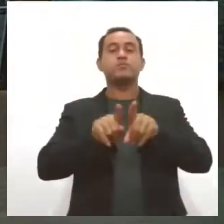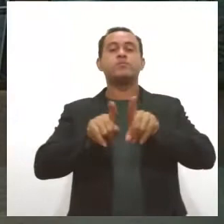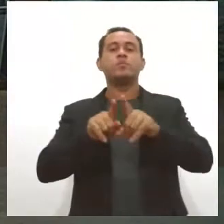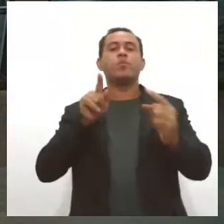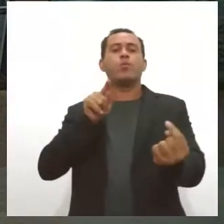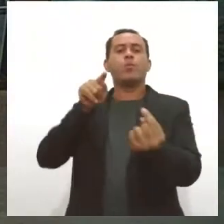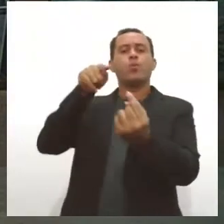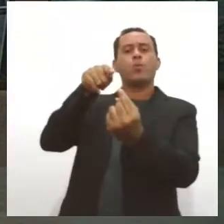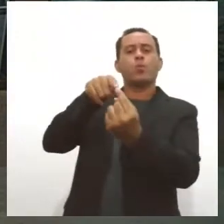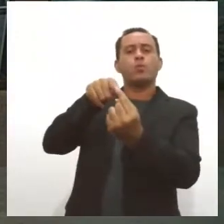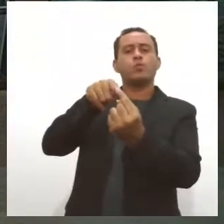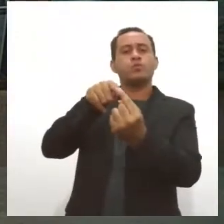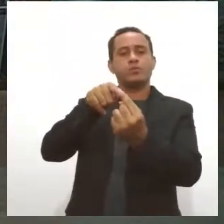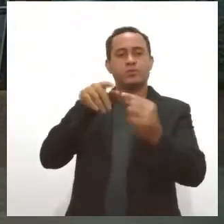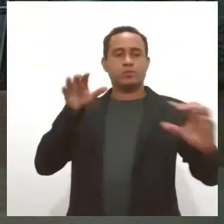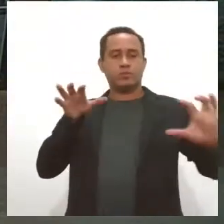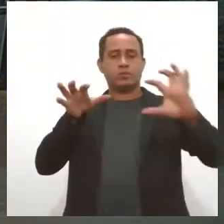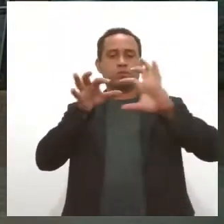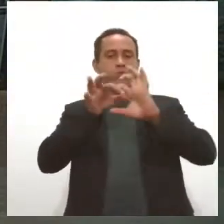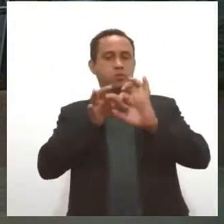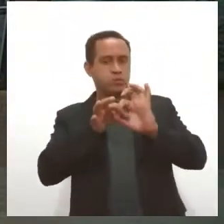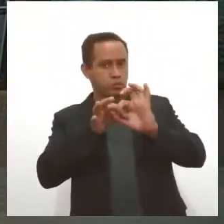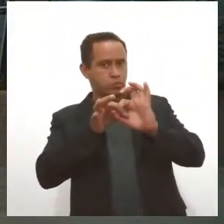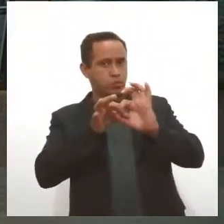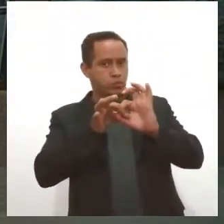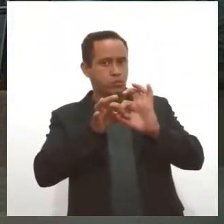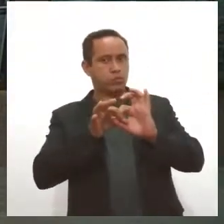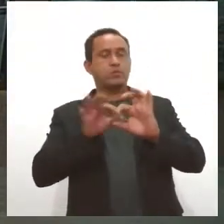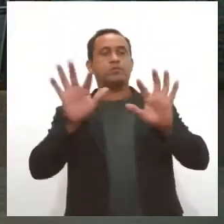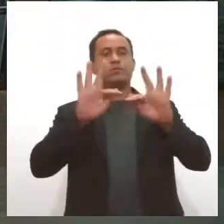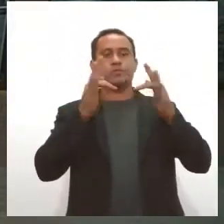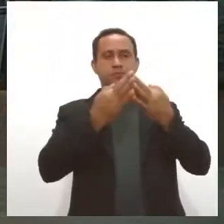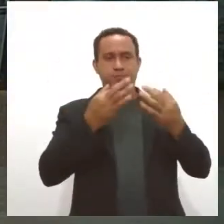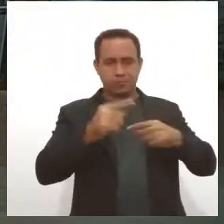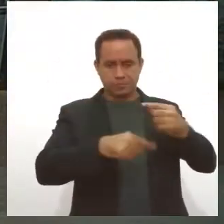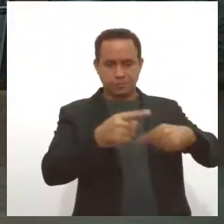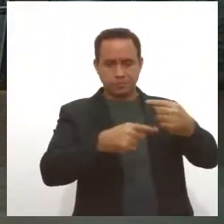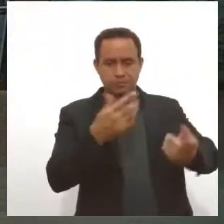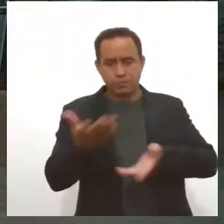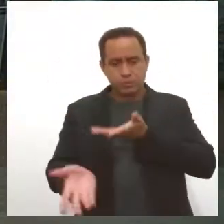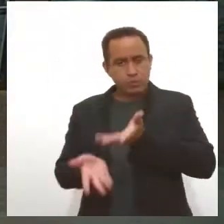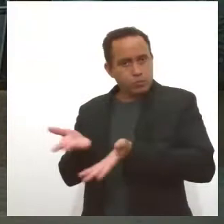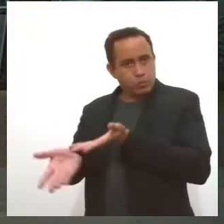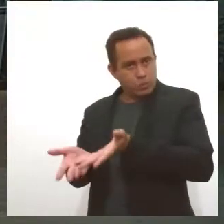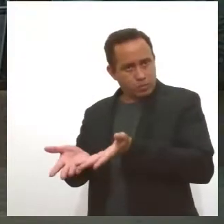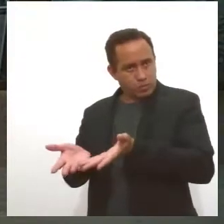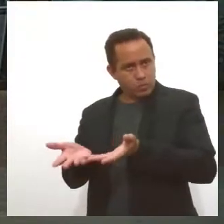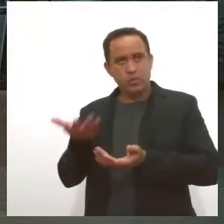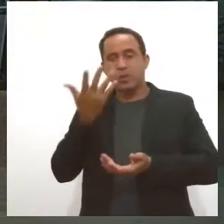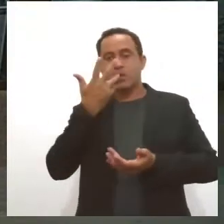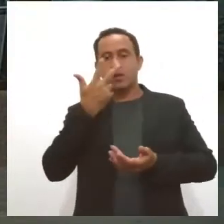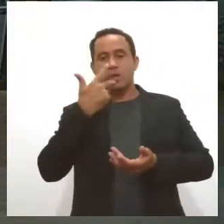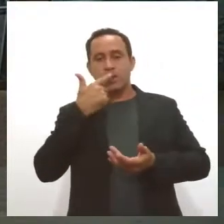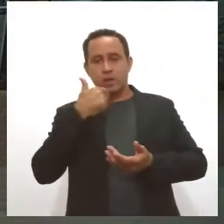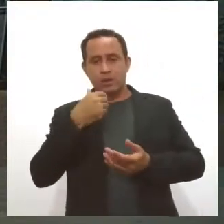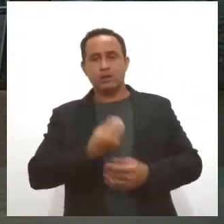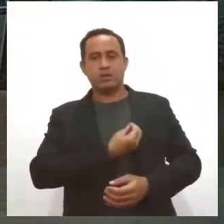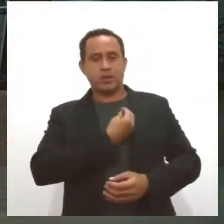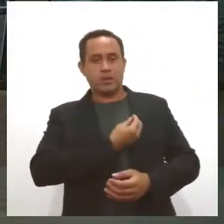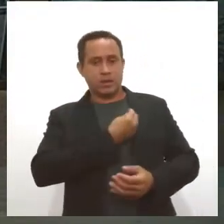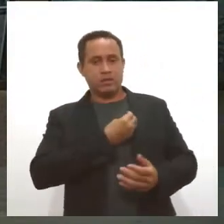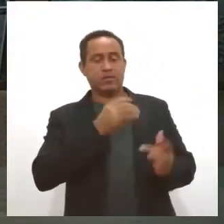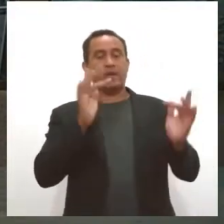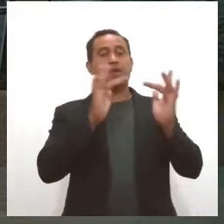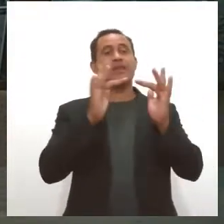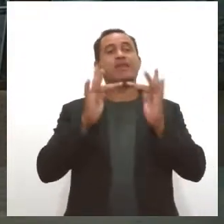foco disso tudo está ligado principalmente das relações dos parentes, dos cuidadores com a criança, no excelente convívio que ela